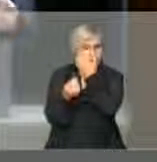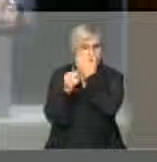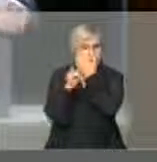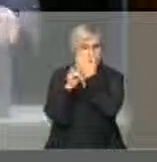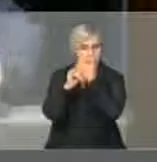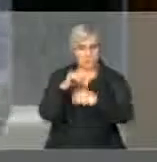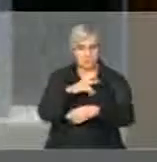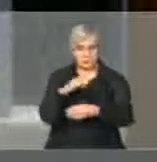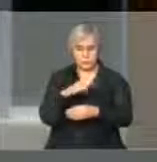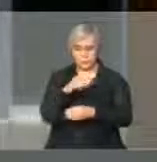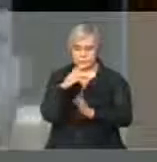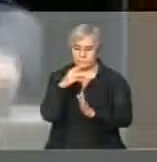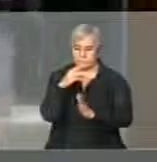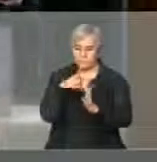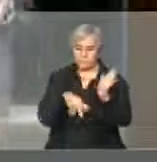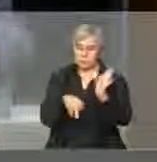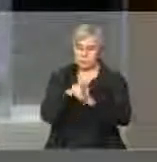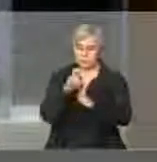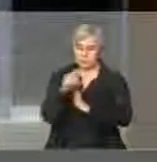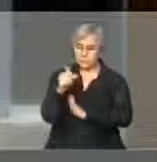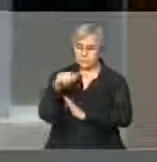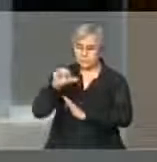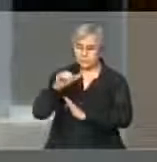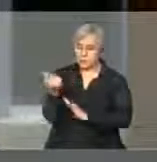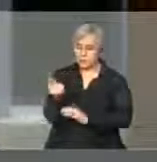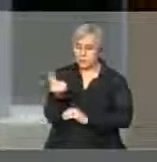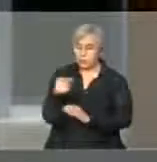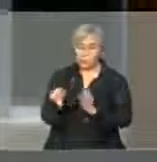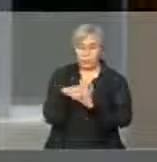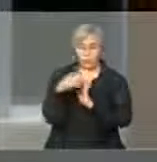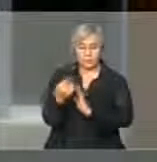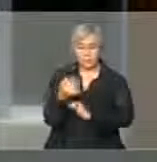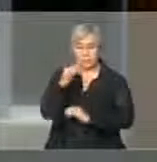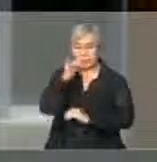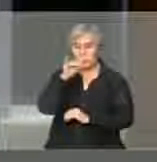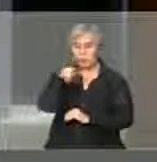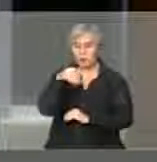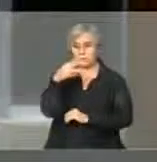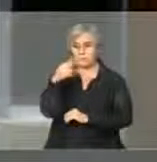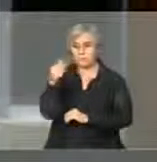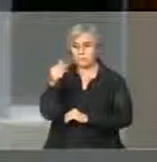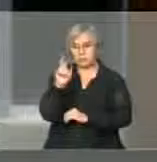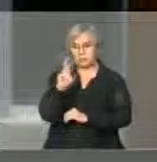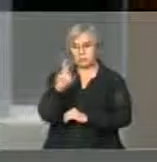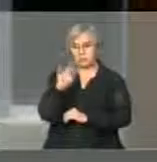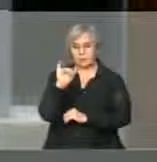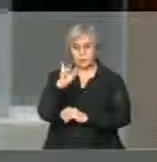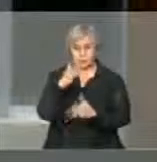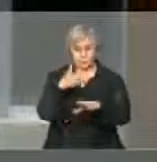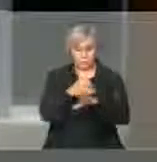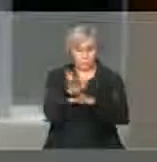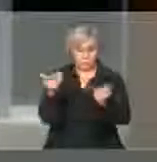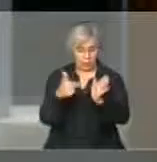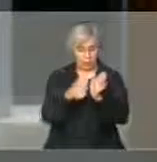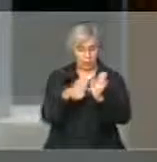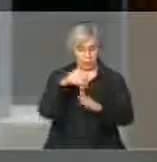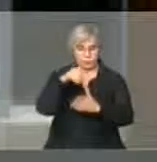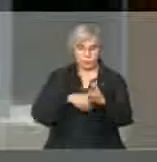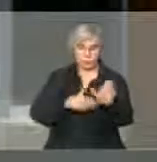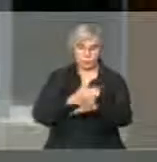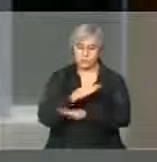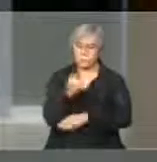medida provisória 579, o preço dessa energia seria R$ 37,00. Se votarmos e aprovarmos isso hoje, o